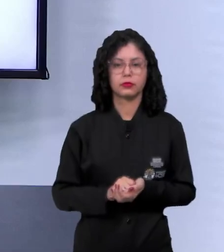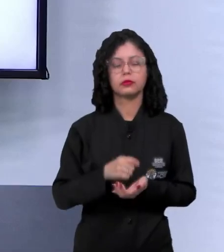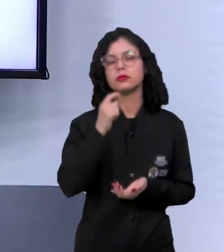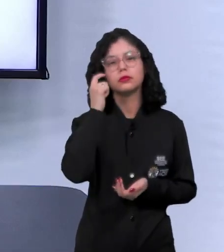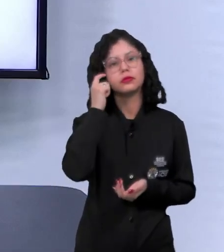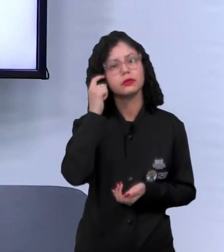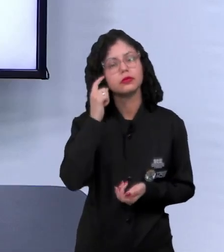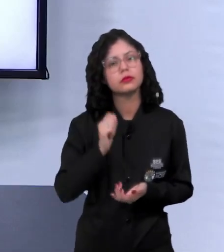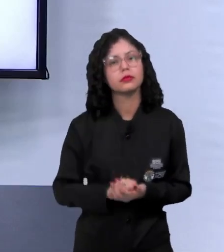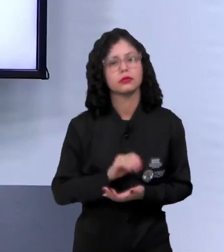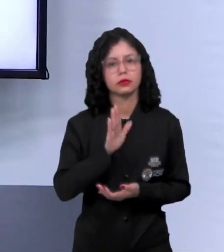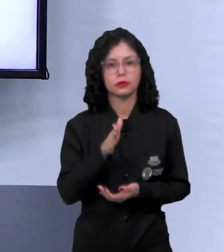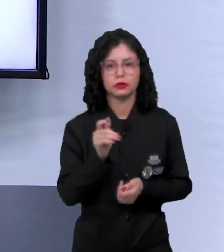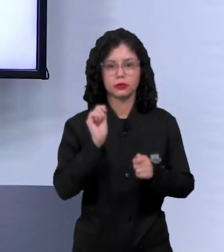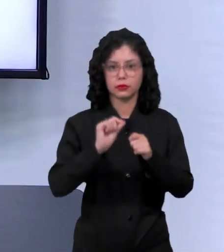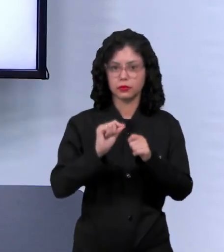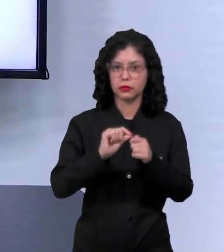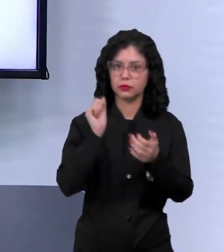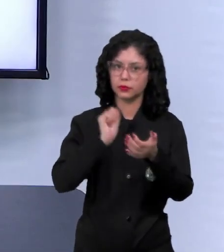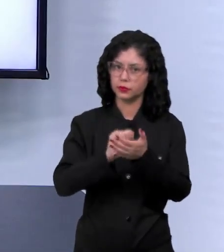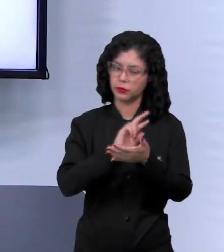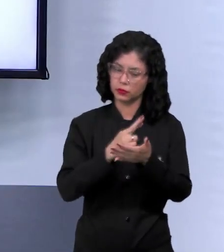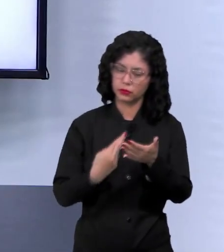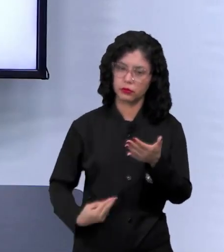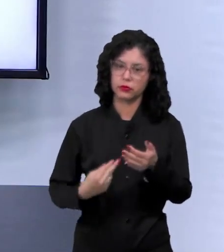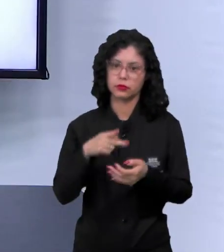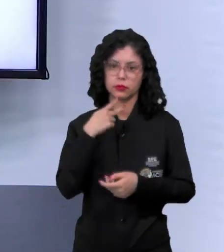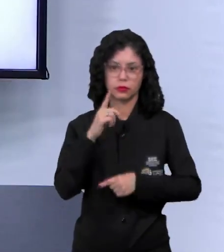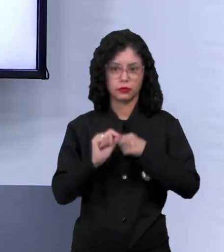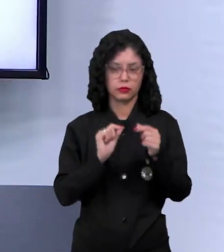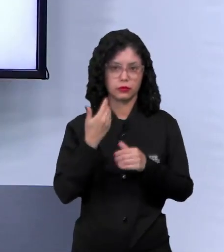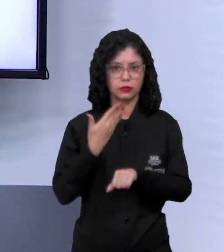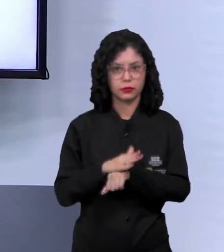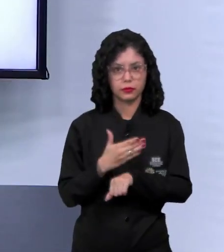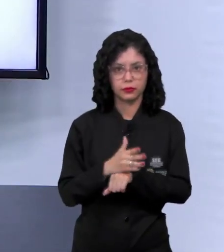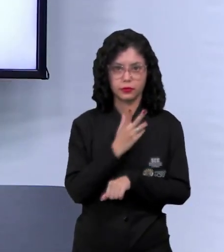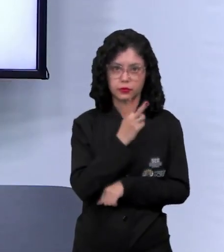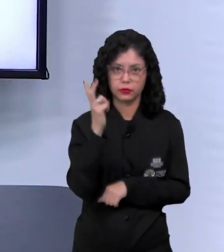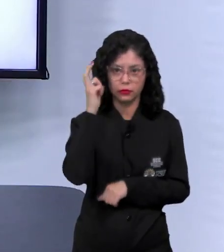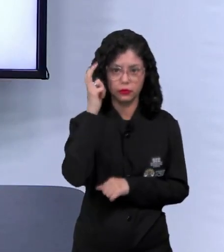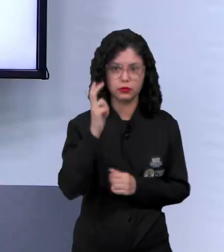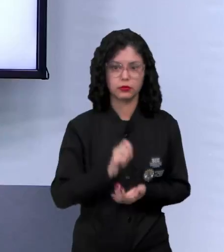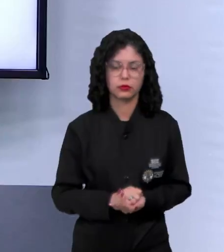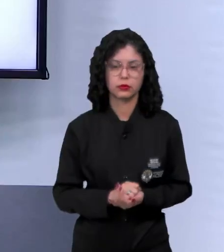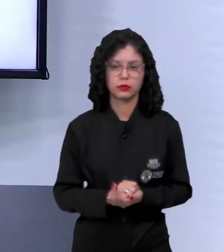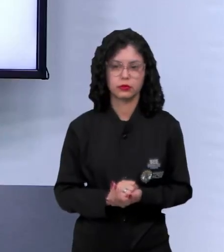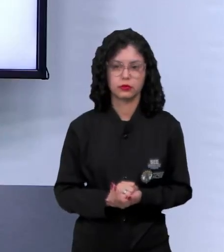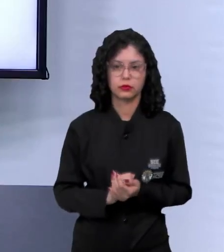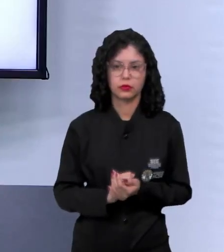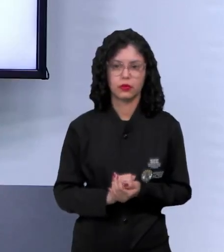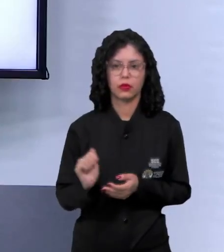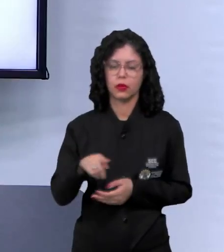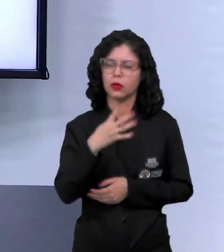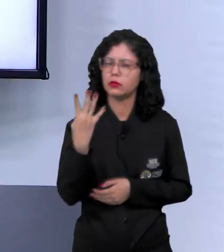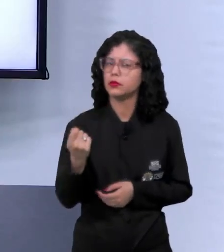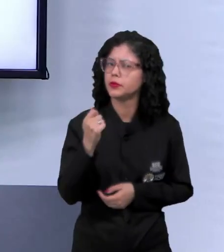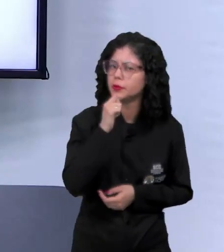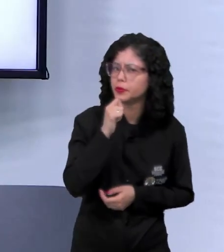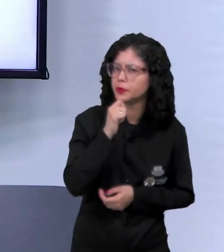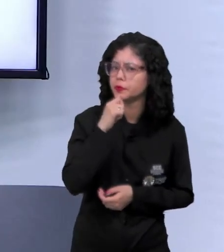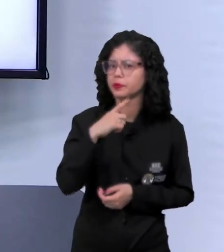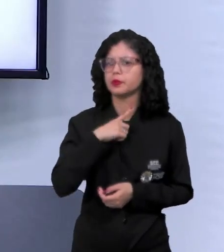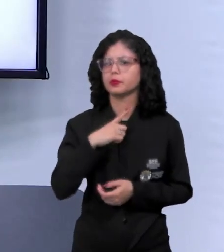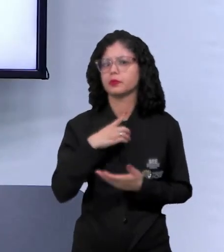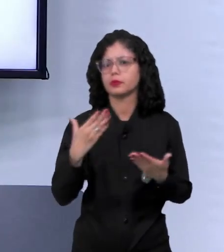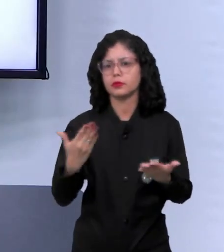se você vai lá fazer uma redação e vai falar sobre práticas culturais? Qual gancho que você